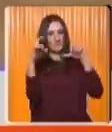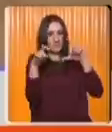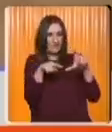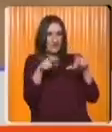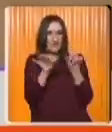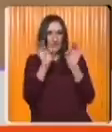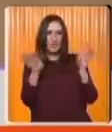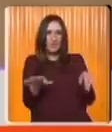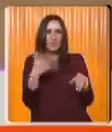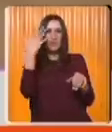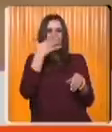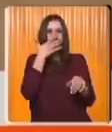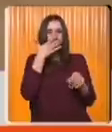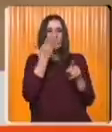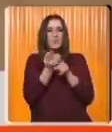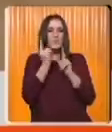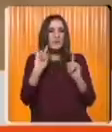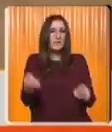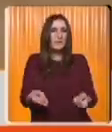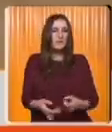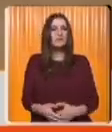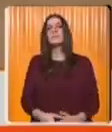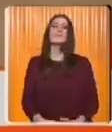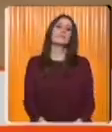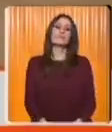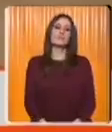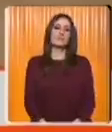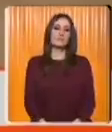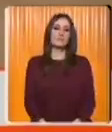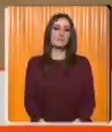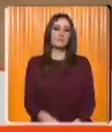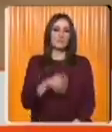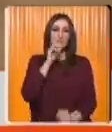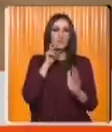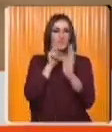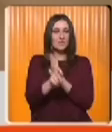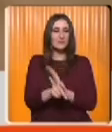fotografia. Está a pôr a mão à frente da boca, porquê? Posso entrar?